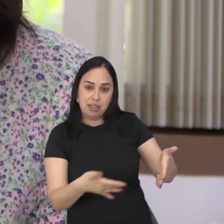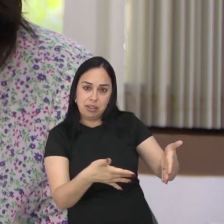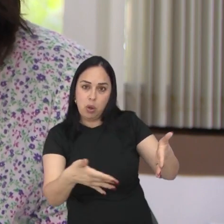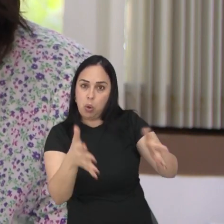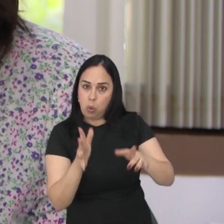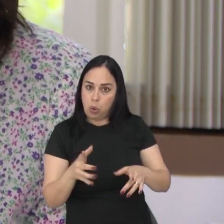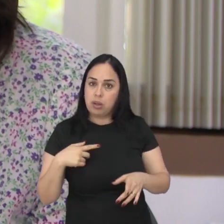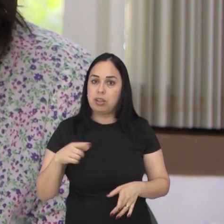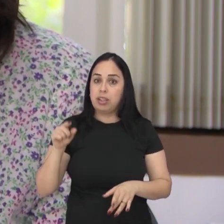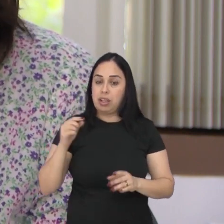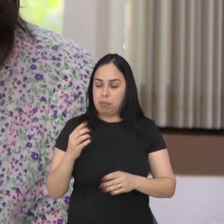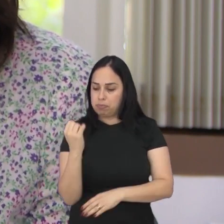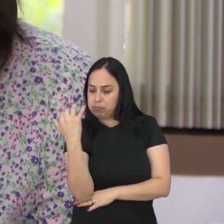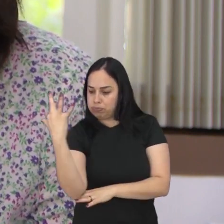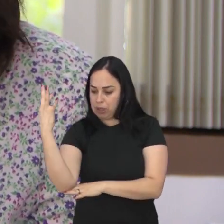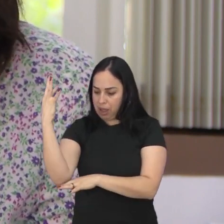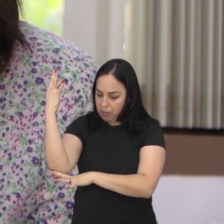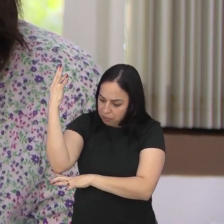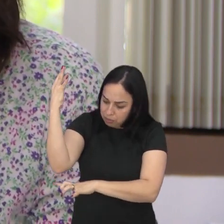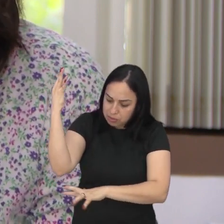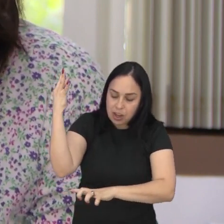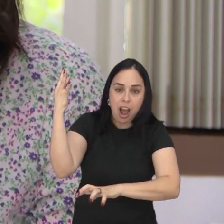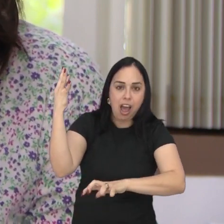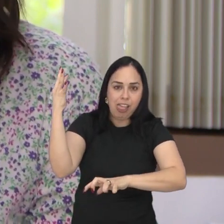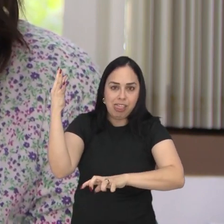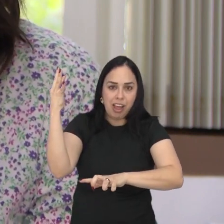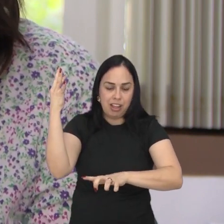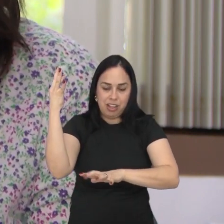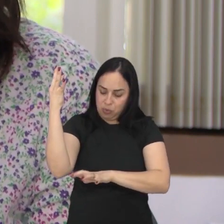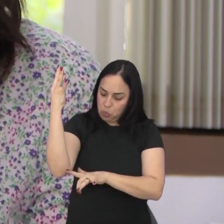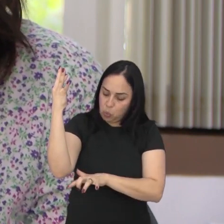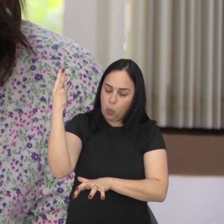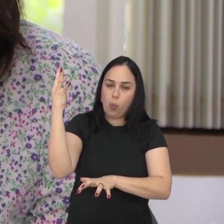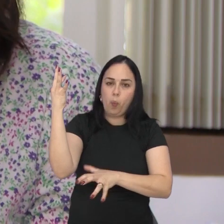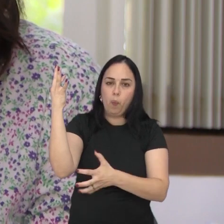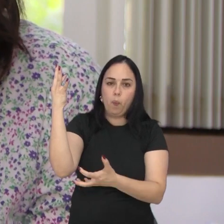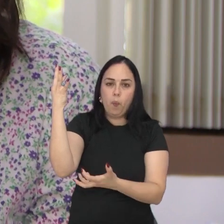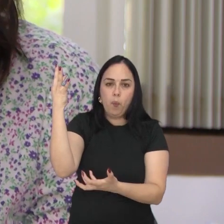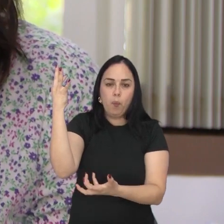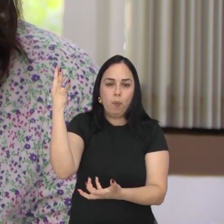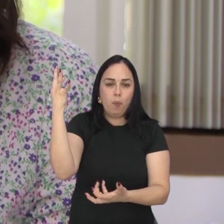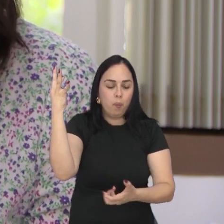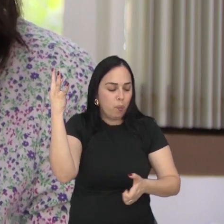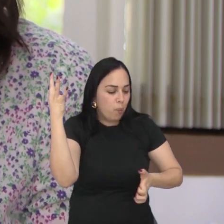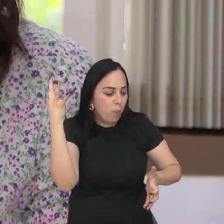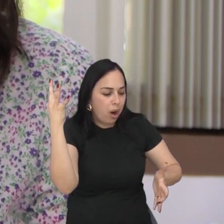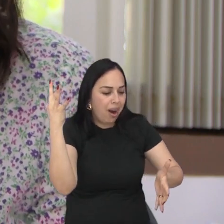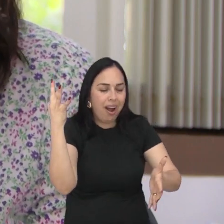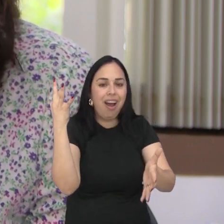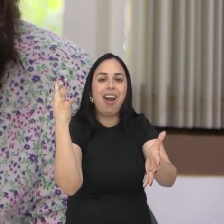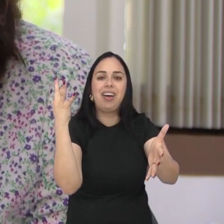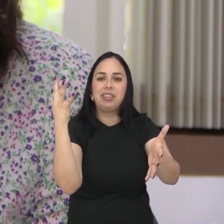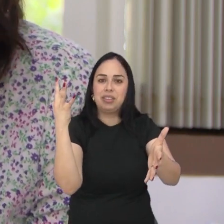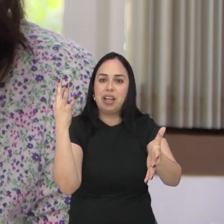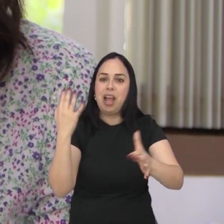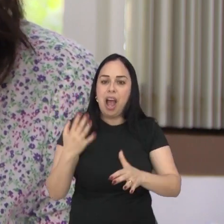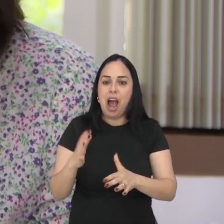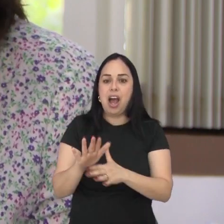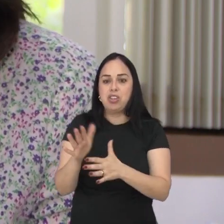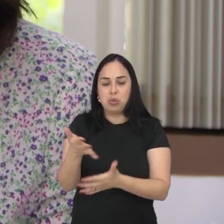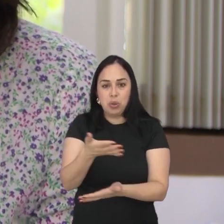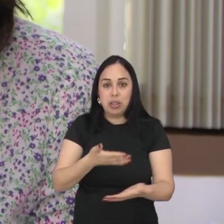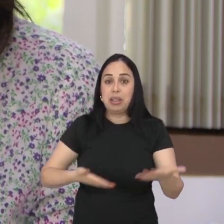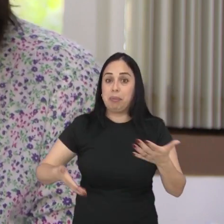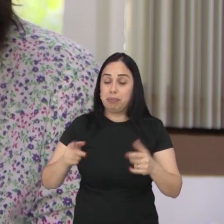né? Então, ela tanto conserva o solo, como ela garante que essa umidade ela vai sendo retida e liberada aos poucos. Então, ela